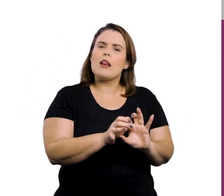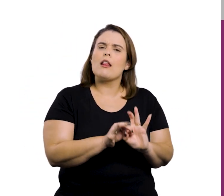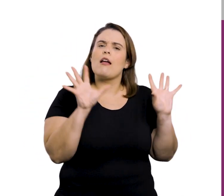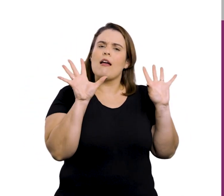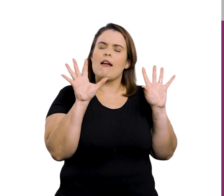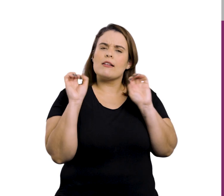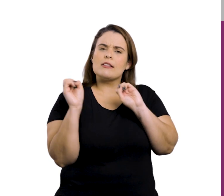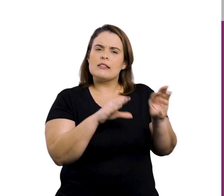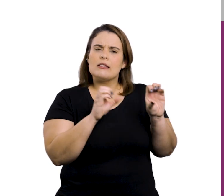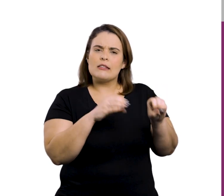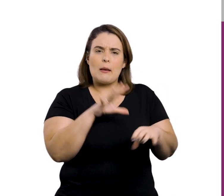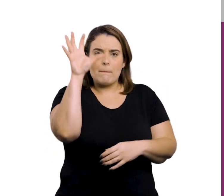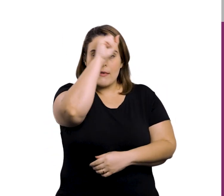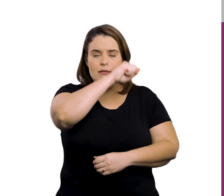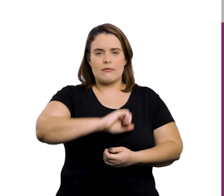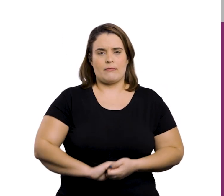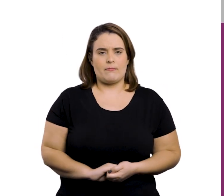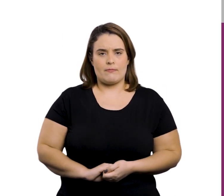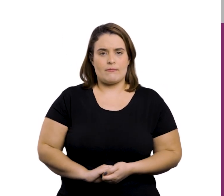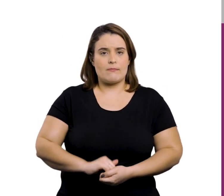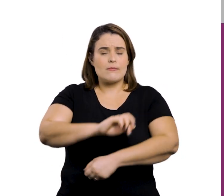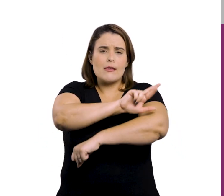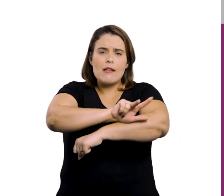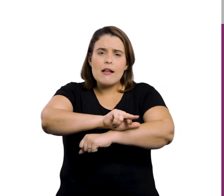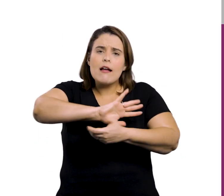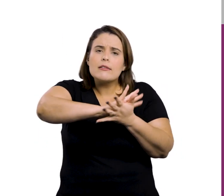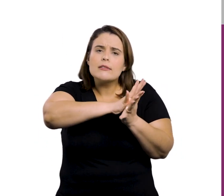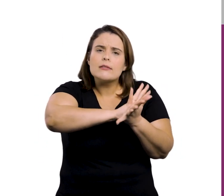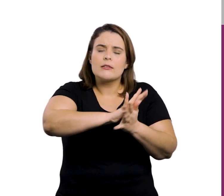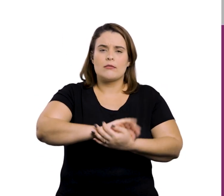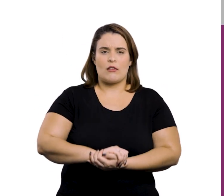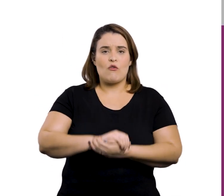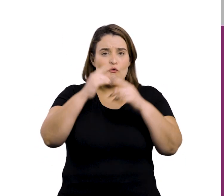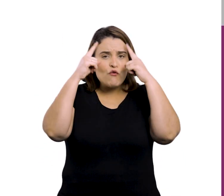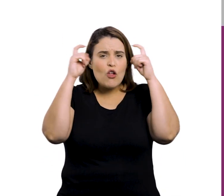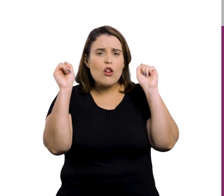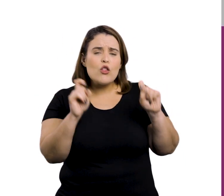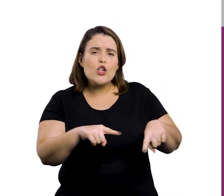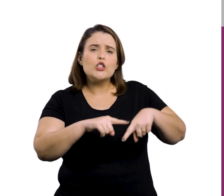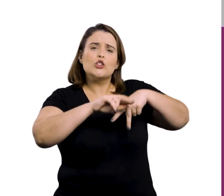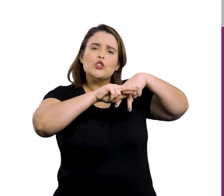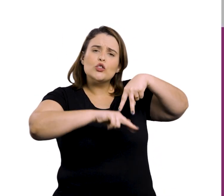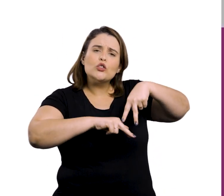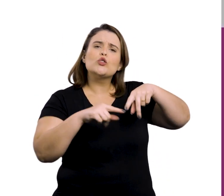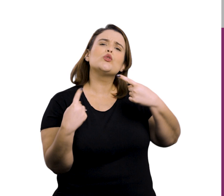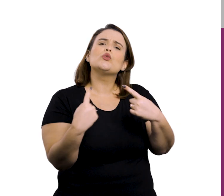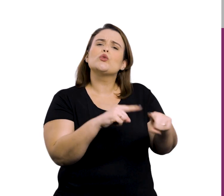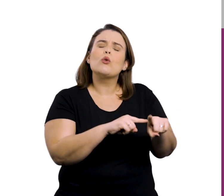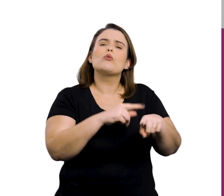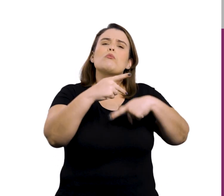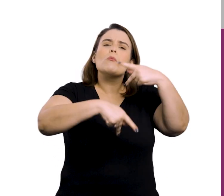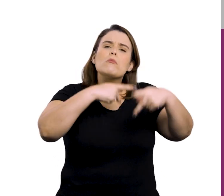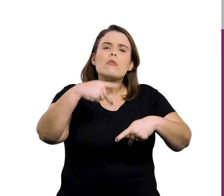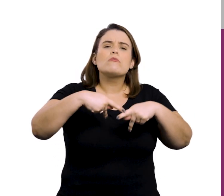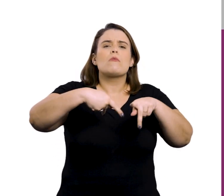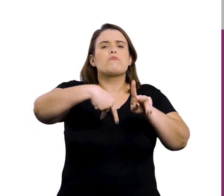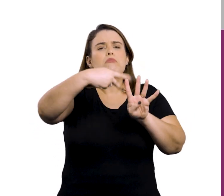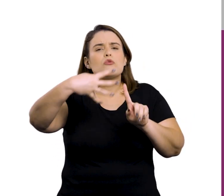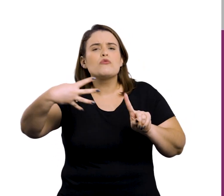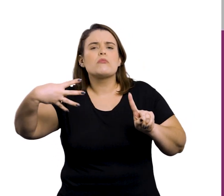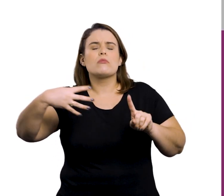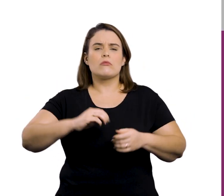de ensinar e aprender, o racismo, a violência de gênero e contra a população